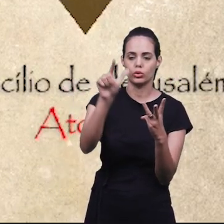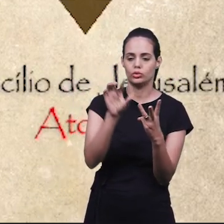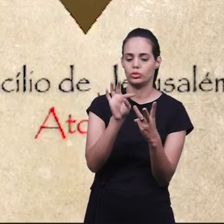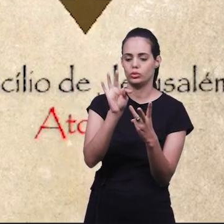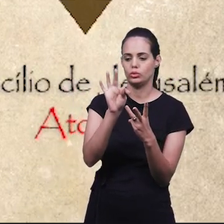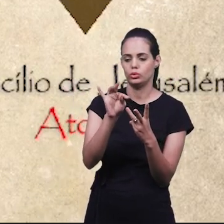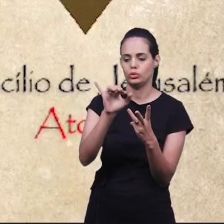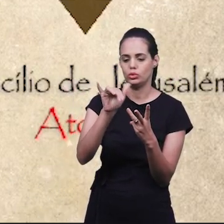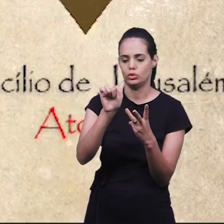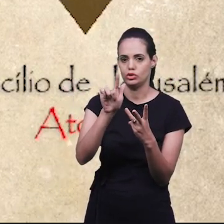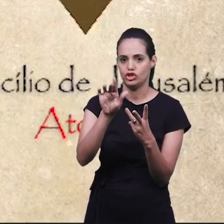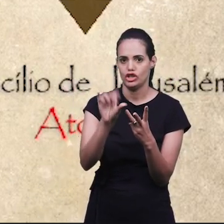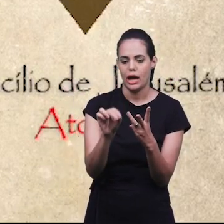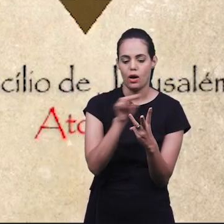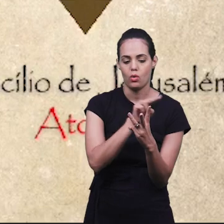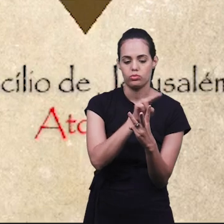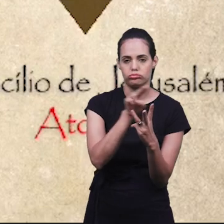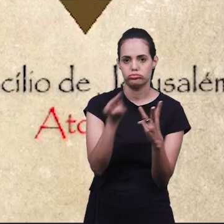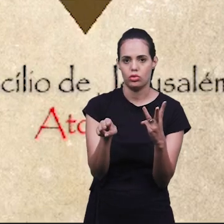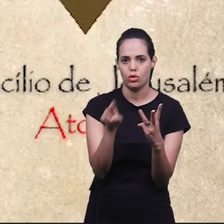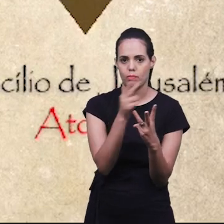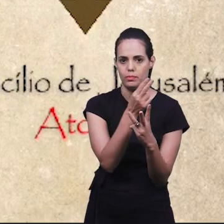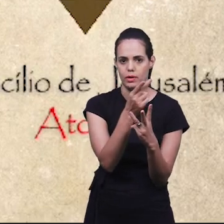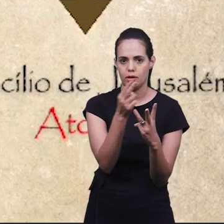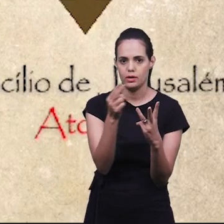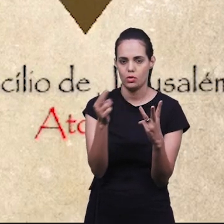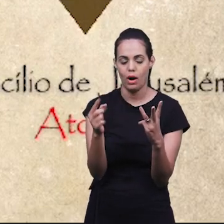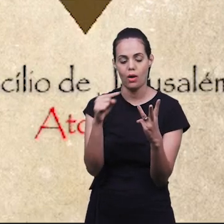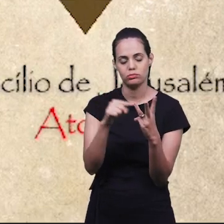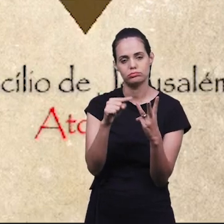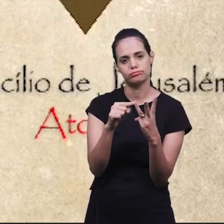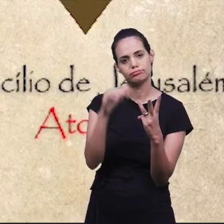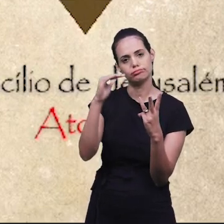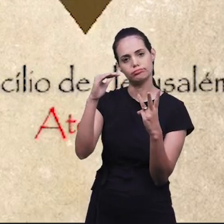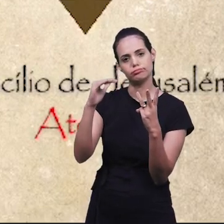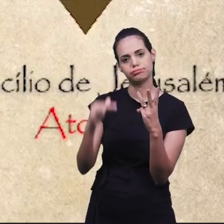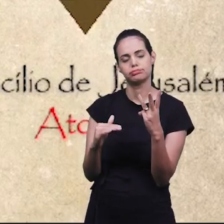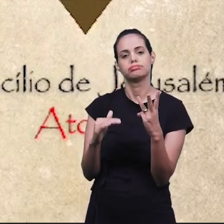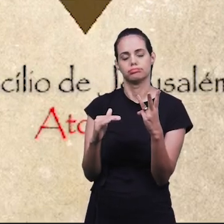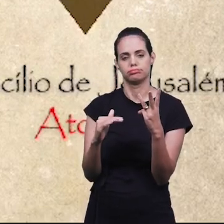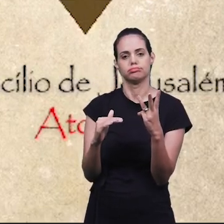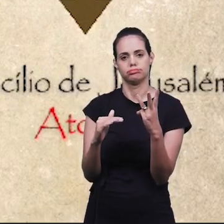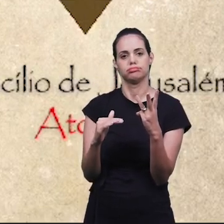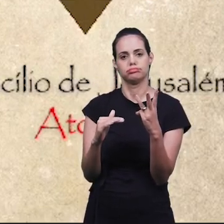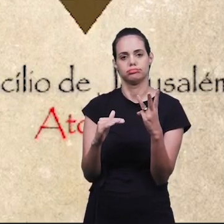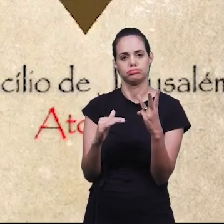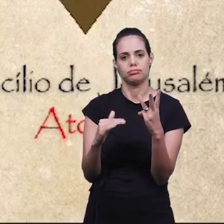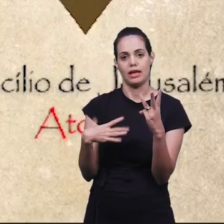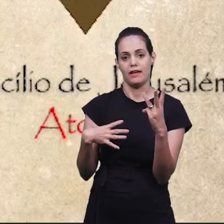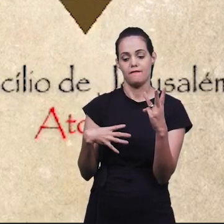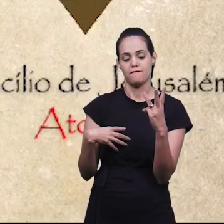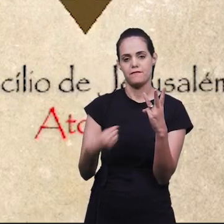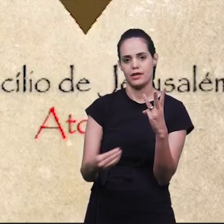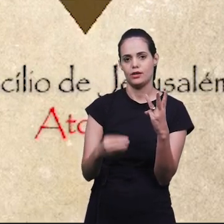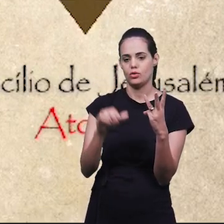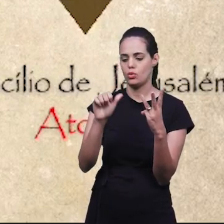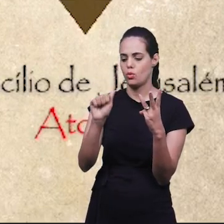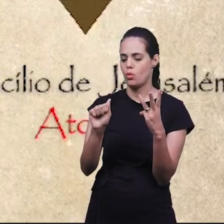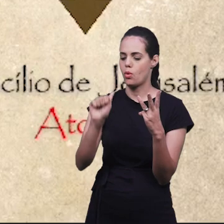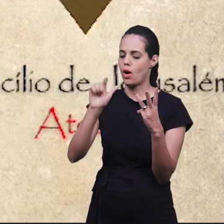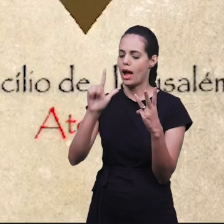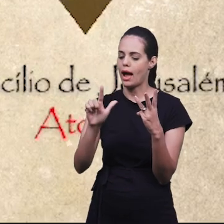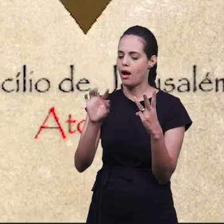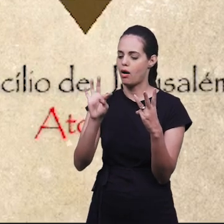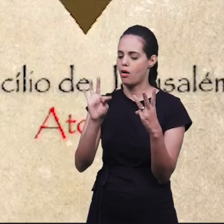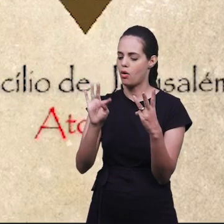também participou do colégio apostólico, do qual se diz Tiago o Menor, filho de